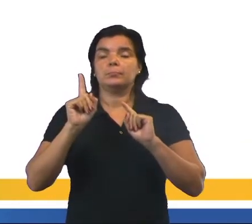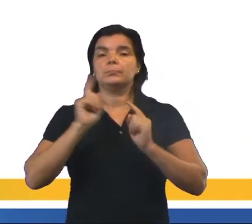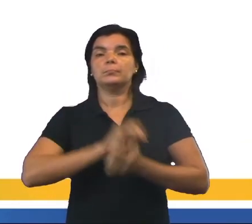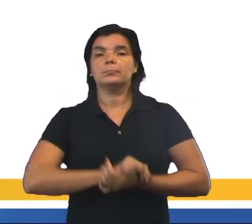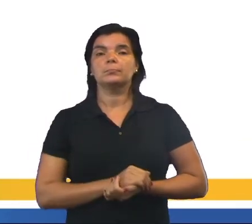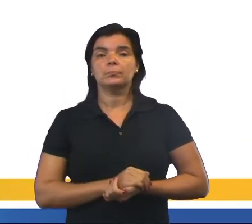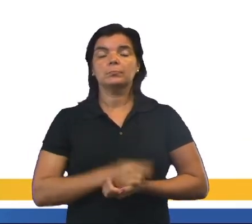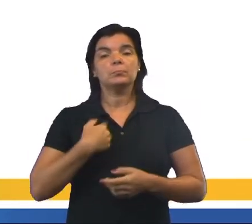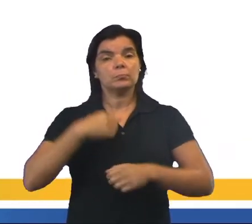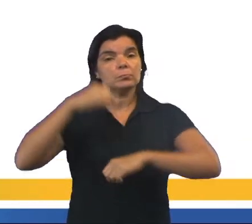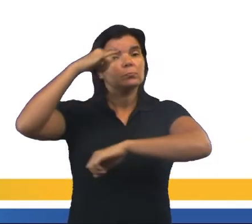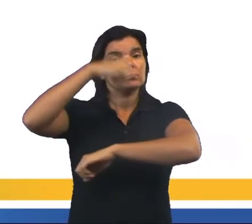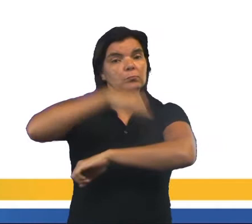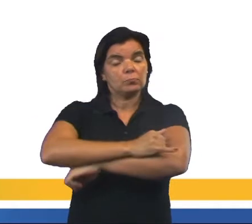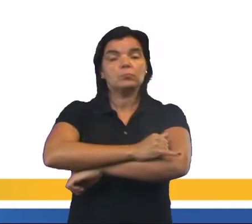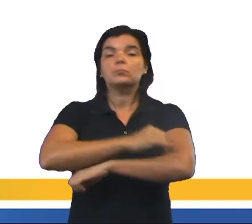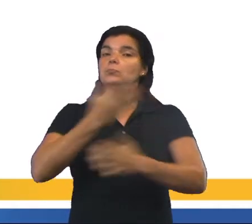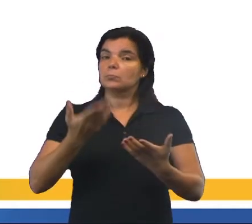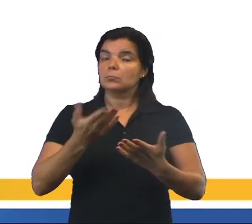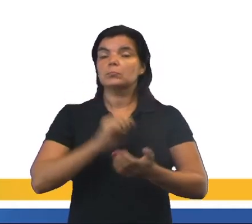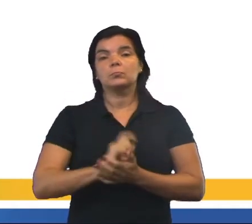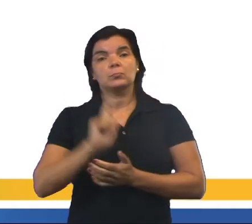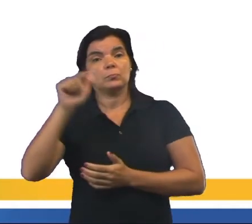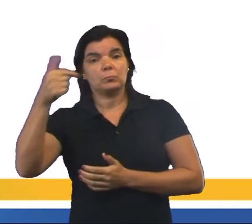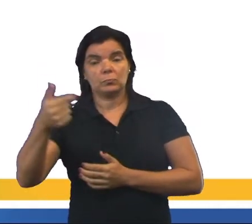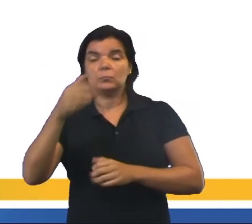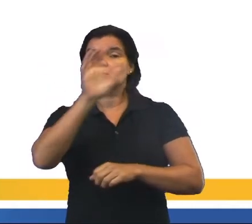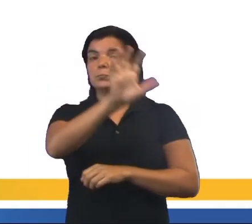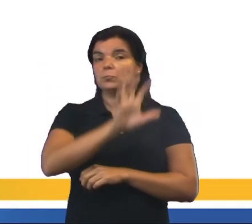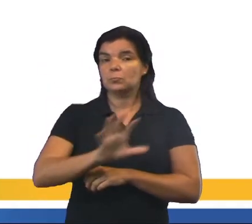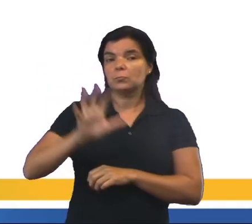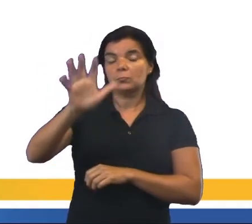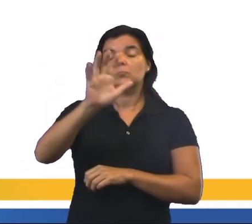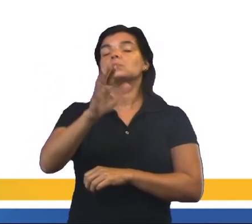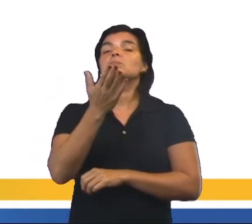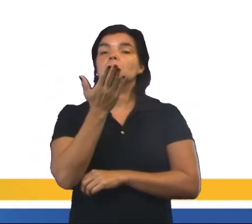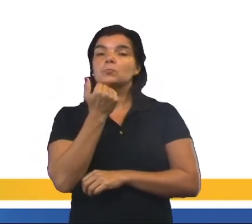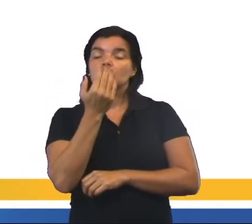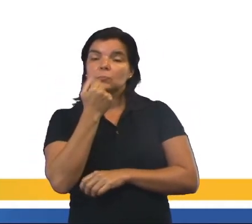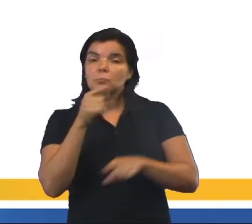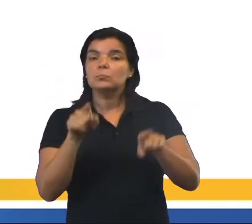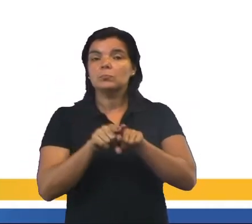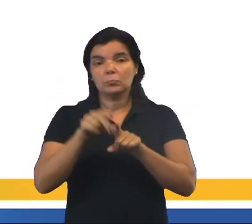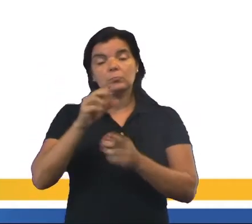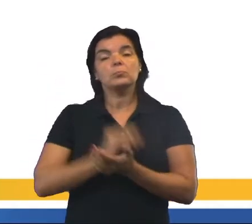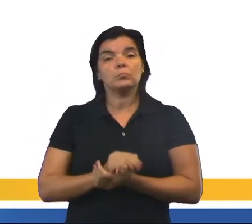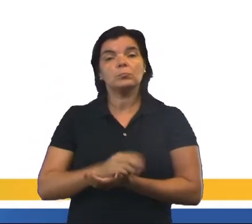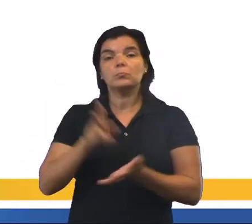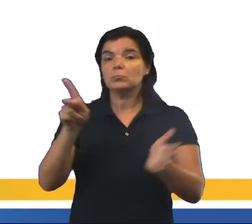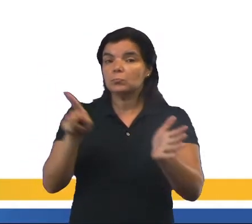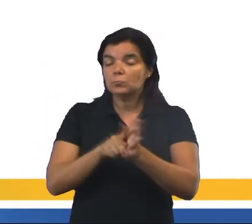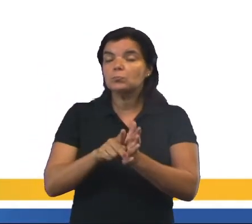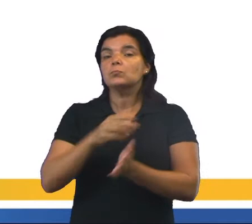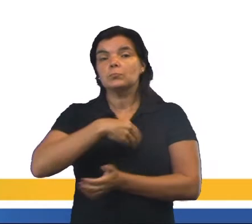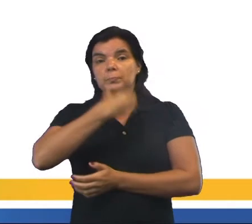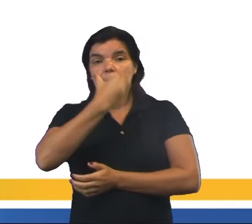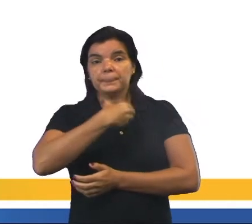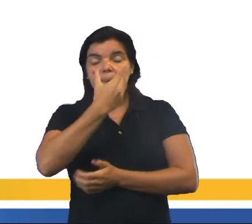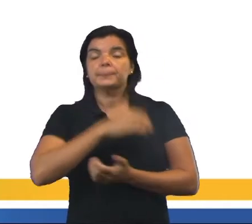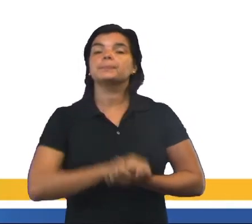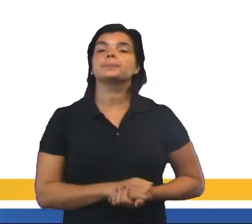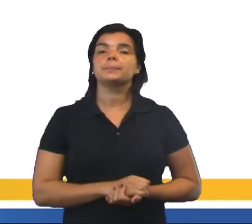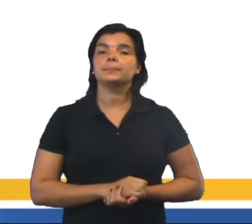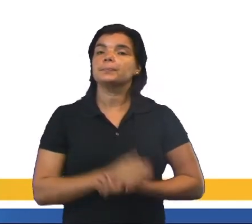sendo proibidos nos aeroportos, né, de passar para outros estados, o alimento in natura, o alimento mesmo, o fruto.